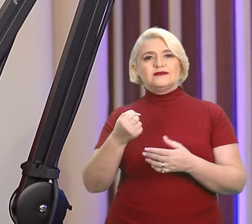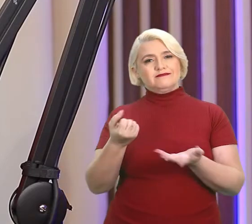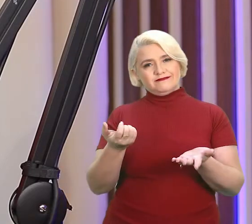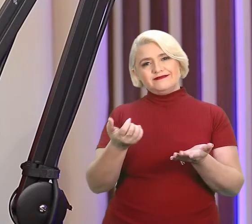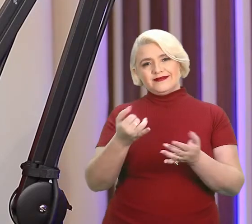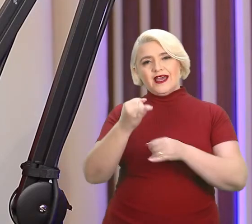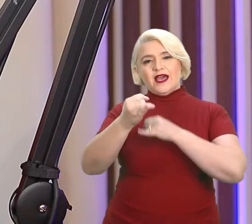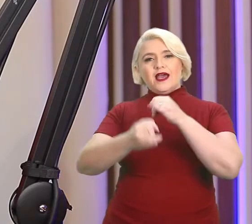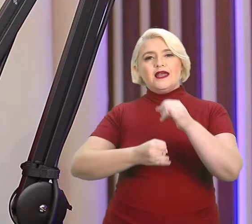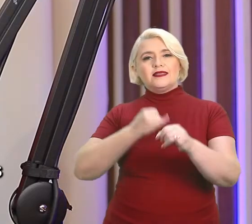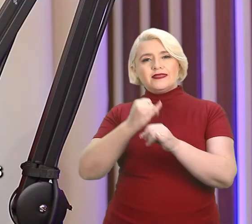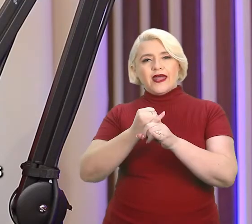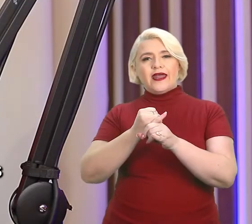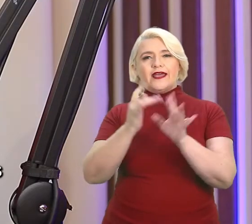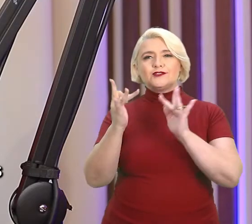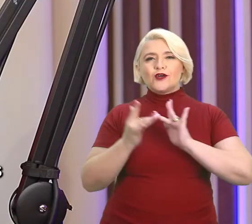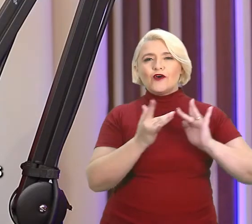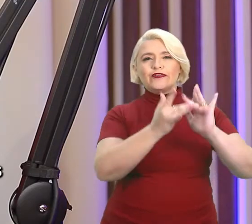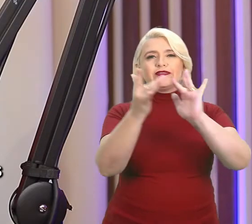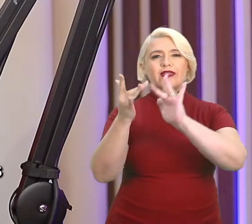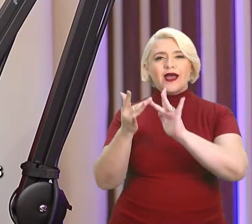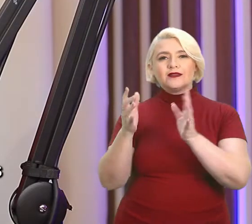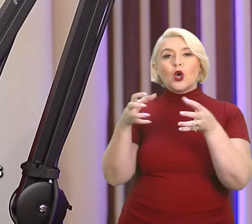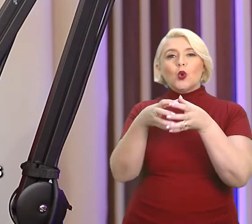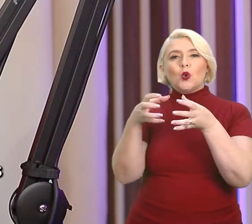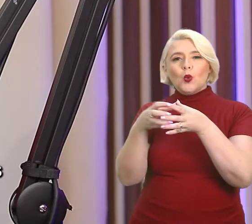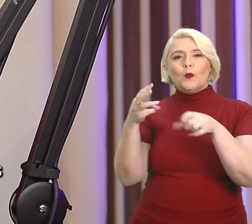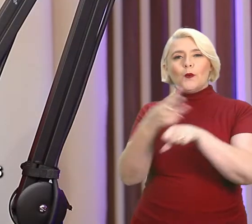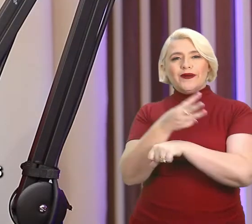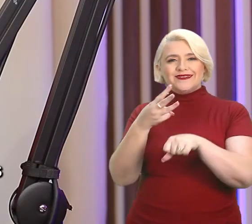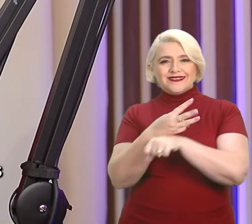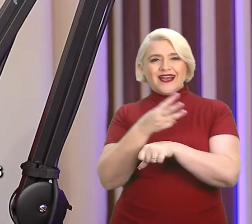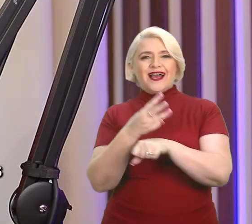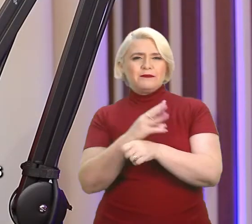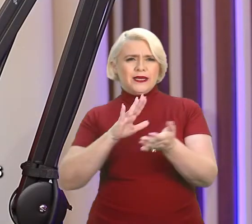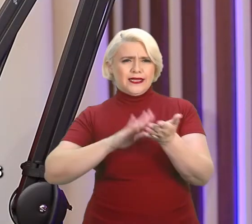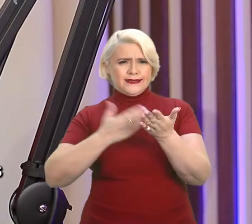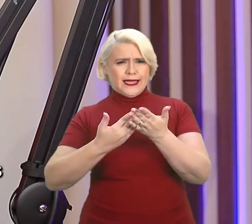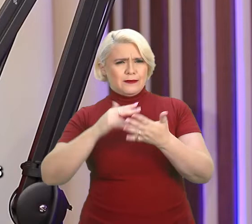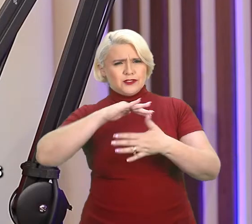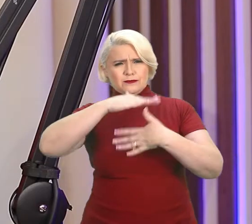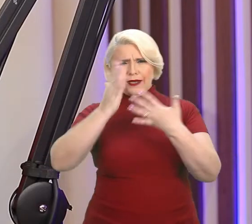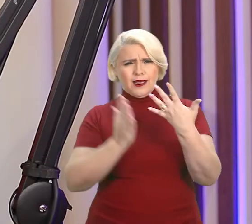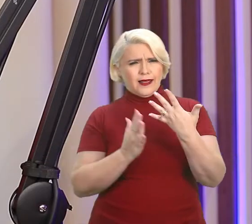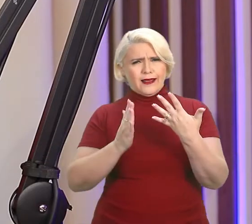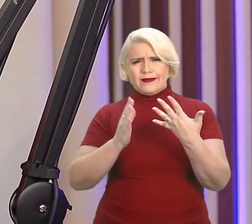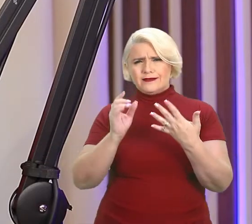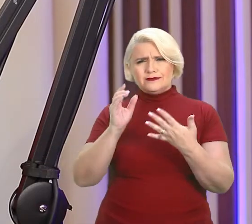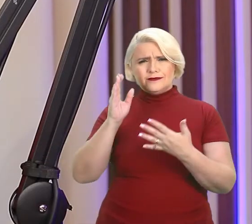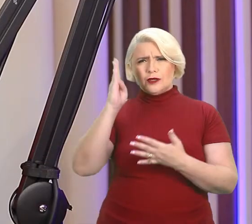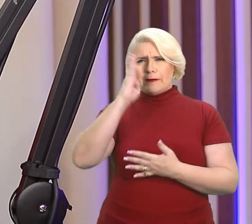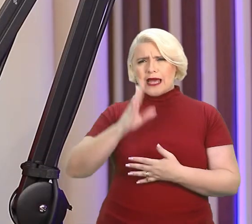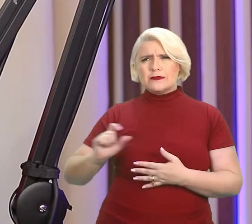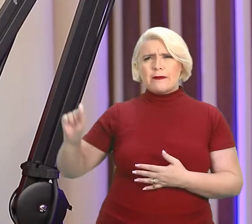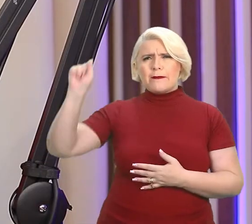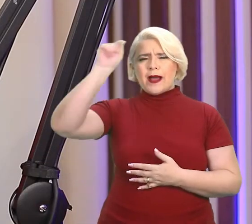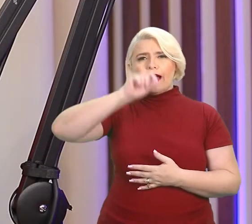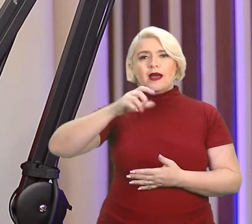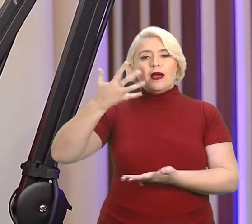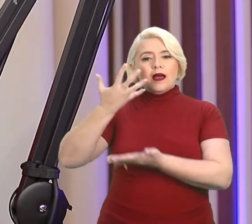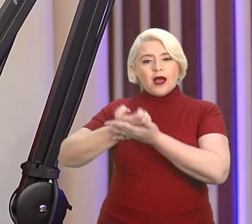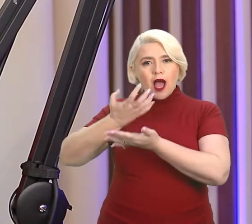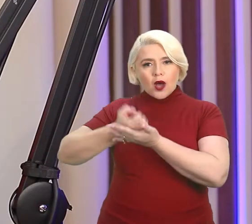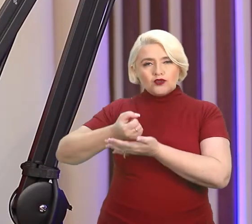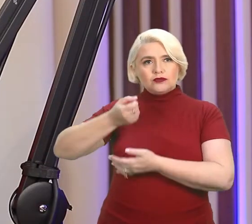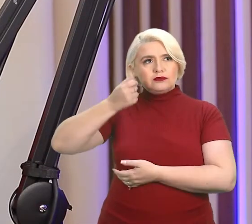expansão do nosso contato, e aí a gente tem grupos de intérpretes de vários lugares do Brasil, e aí quando manda áudio,